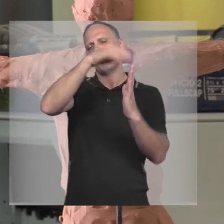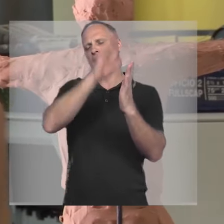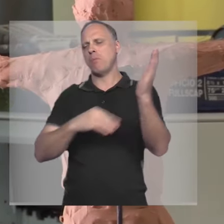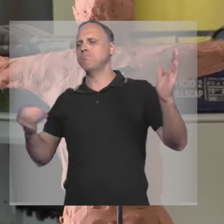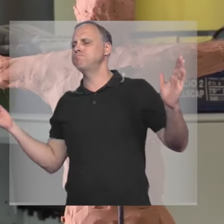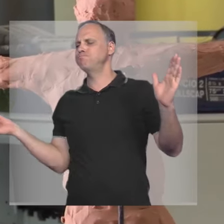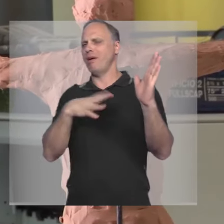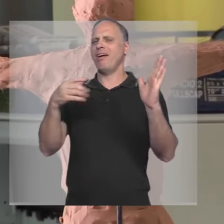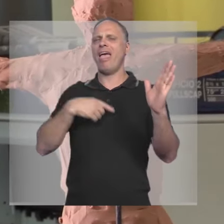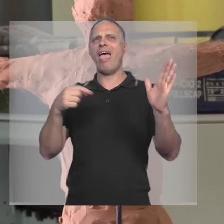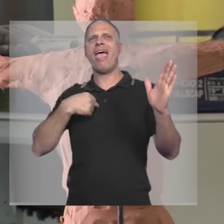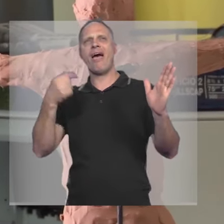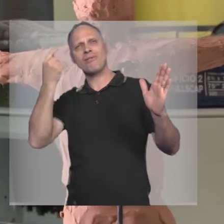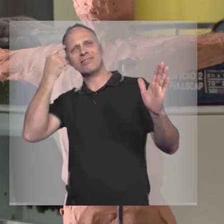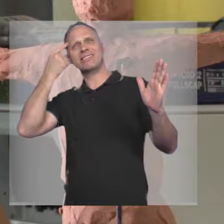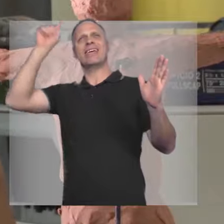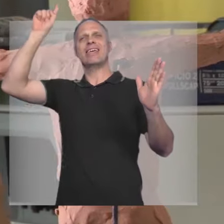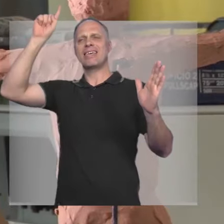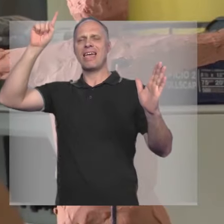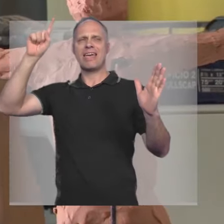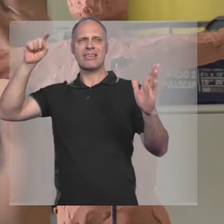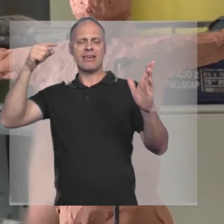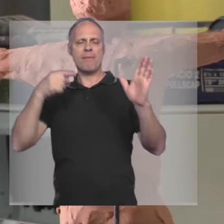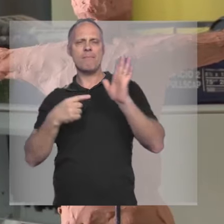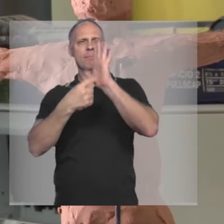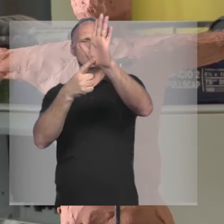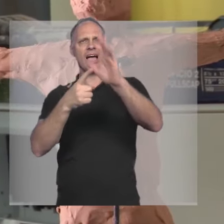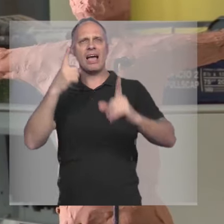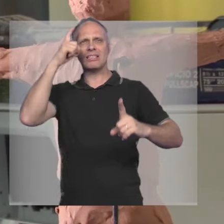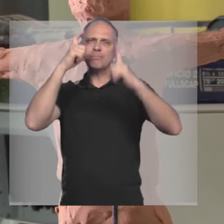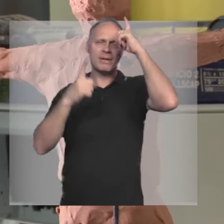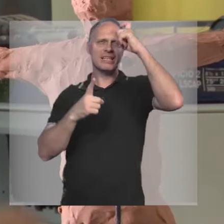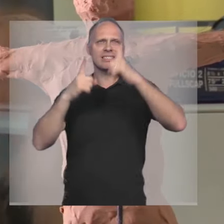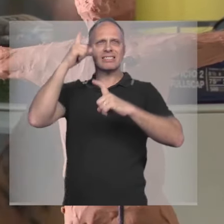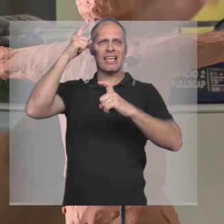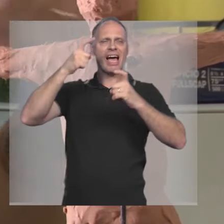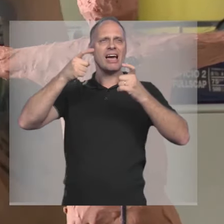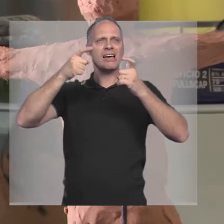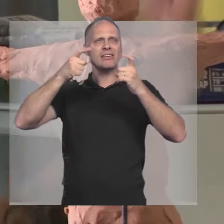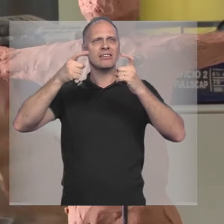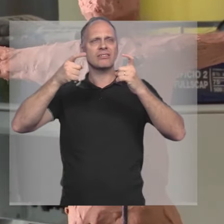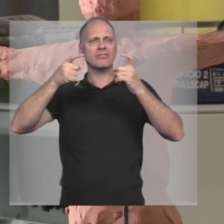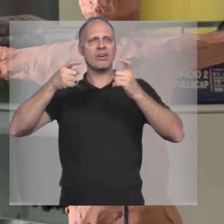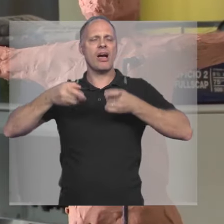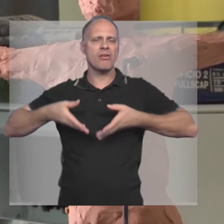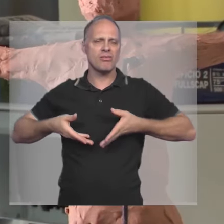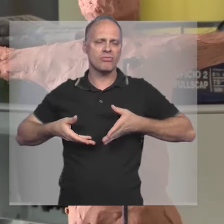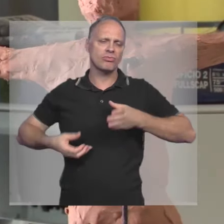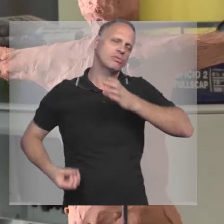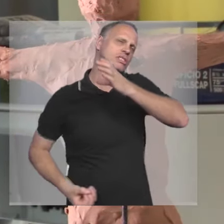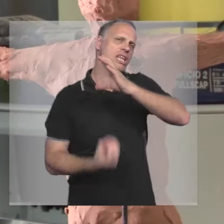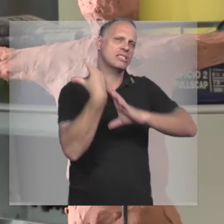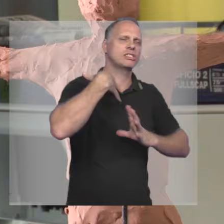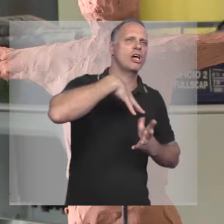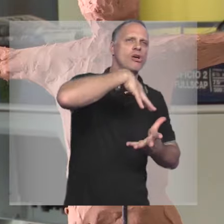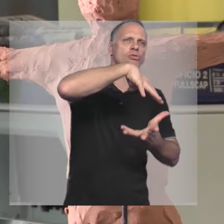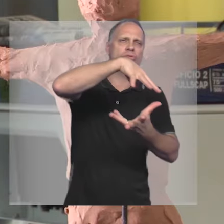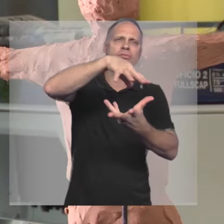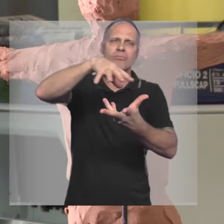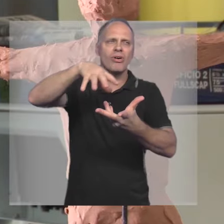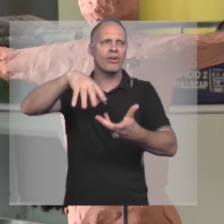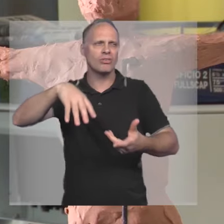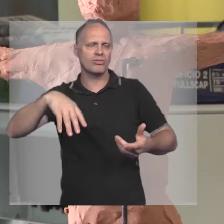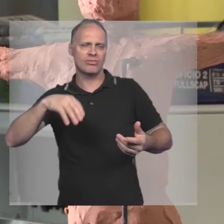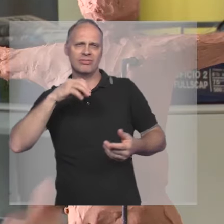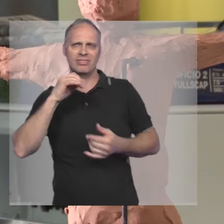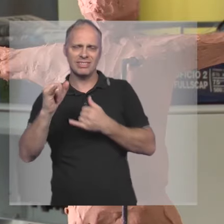a forma como eu resolvi expressar o nascimento do universo. E, cara, eu acho que